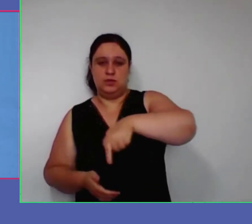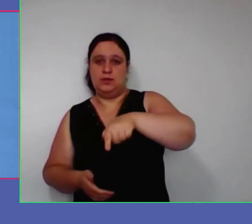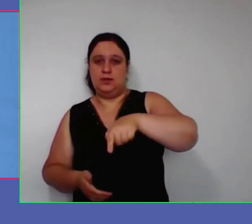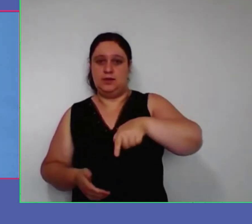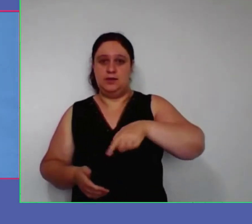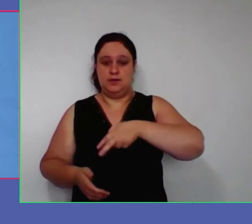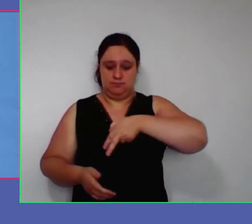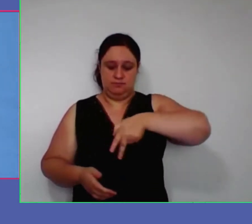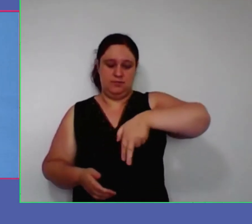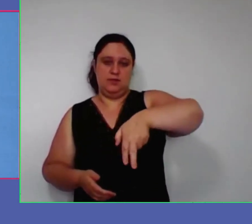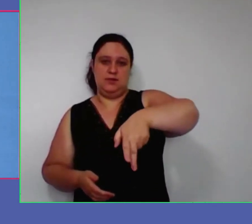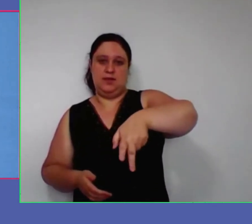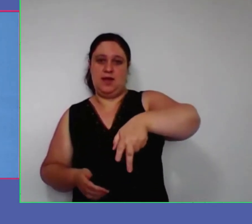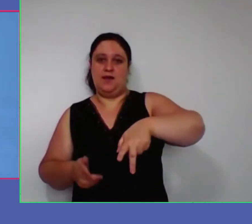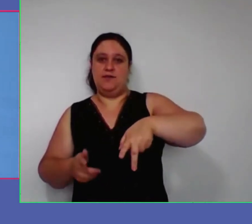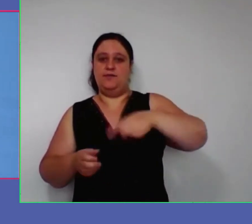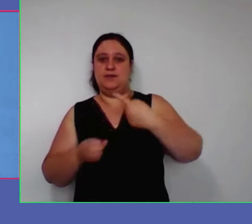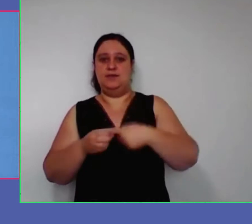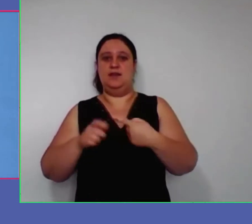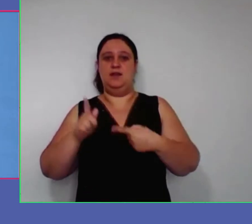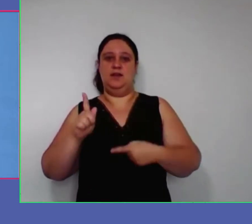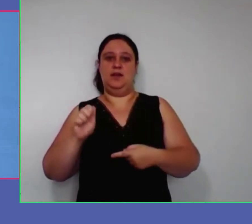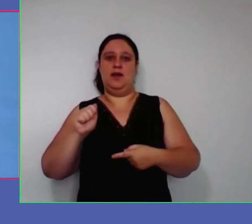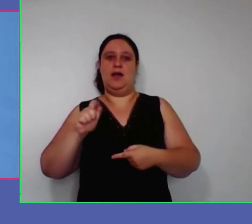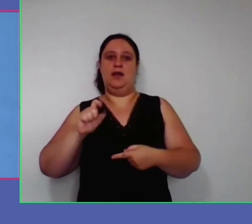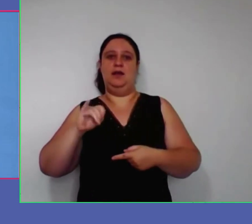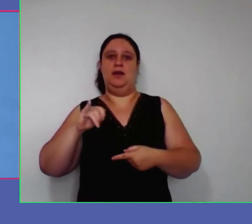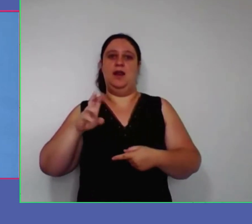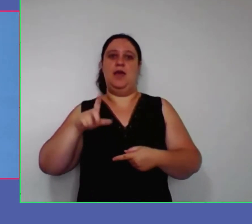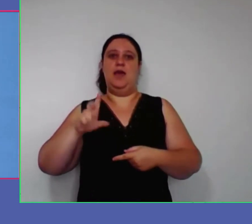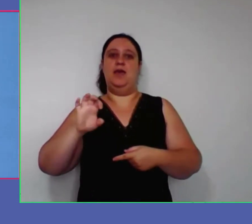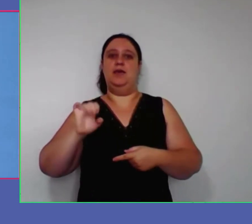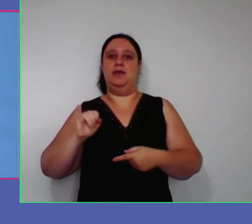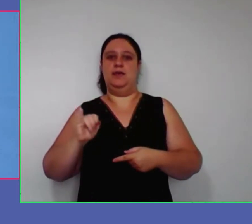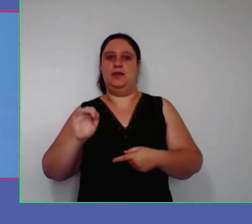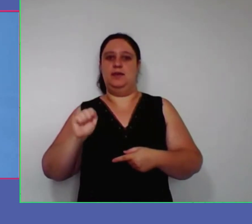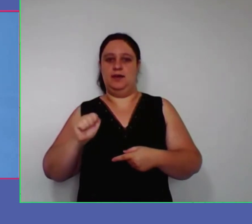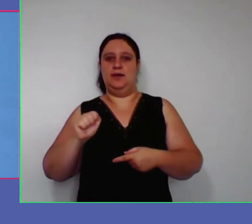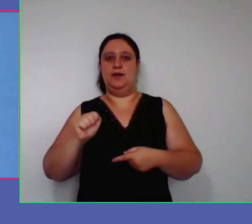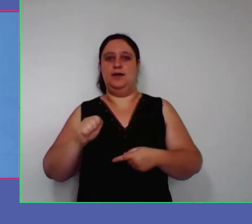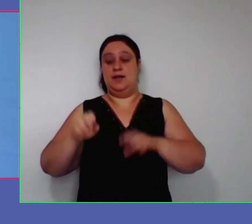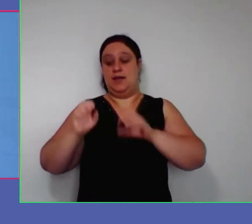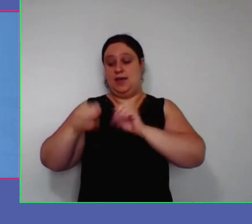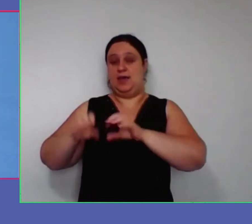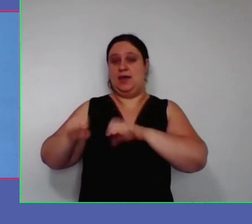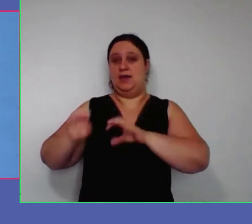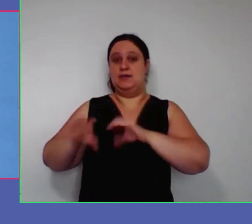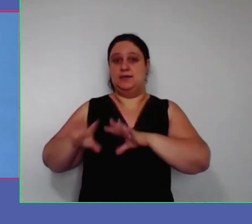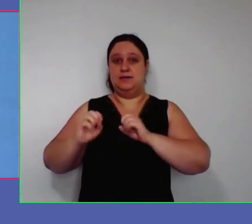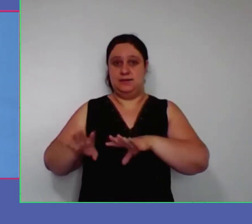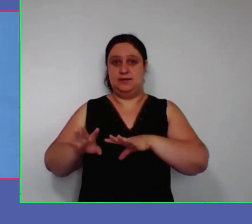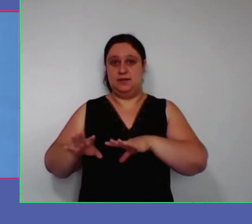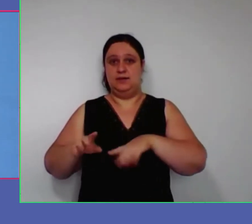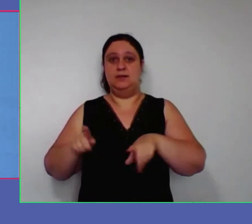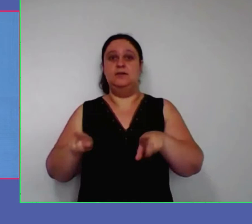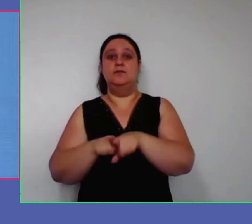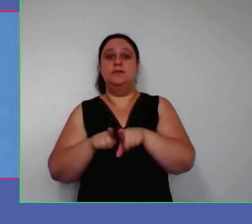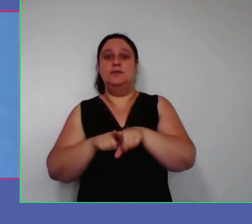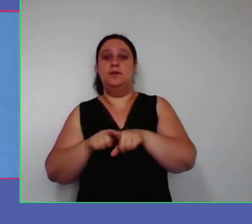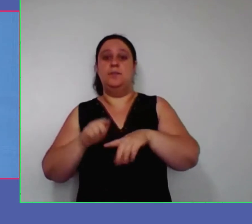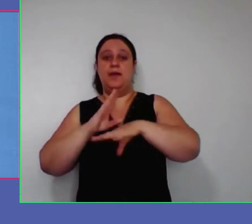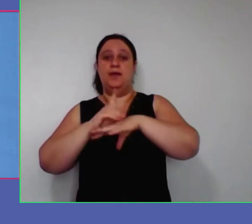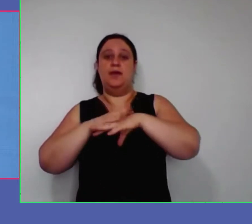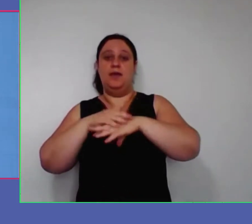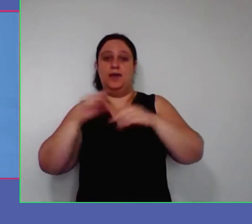sinagogas, pregando o evangelho do reino e curando toda sorte de doenças e